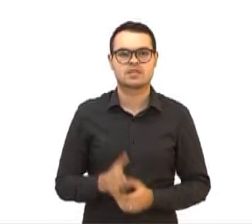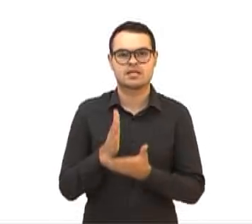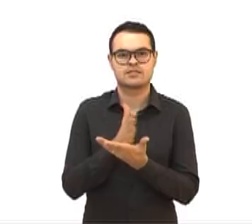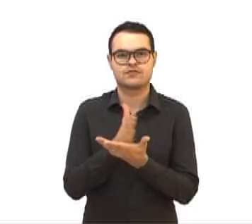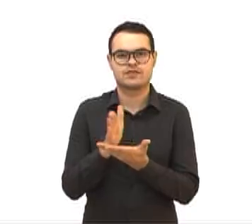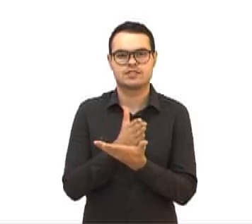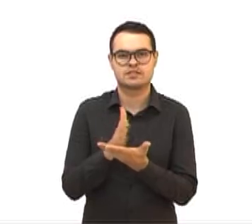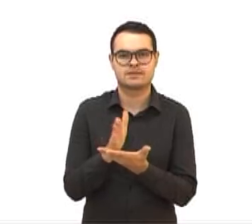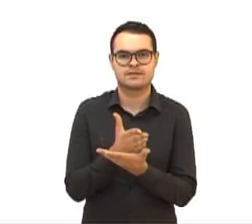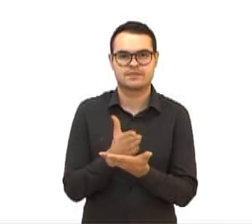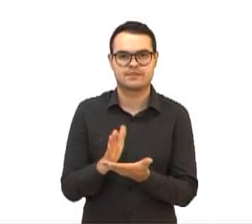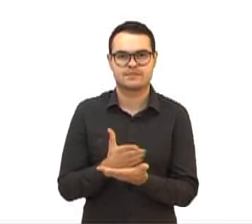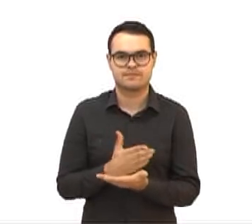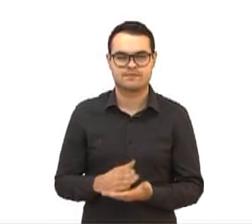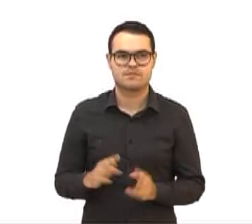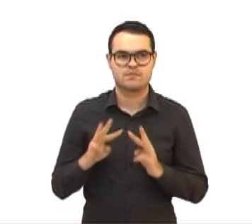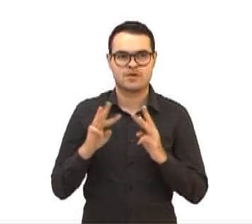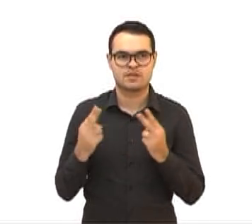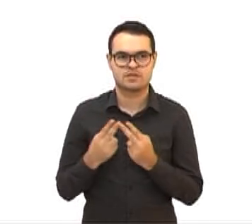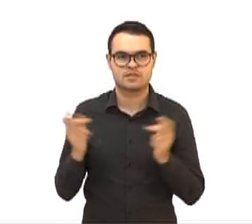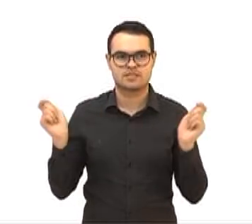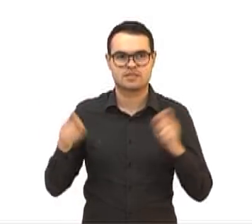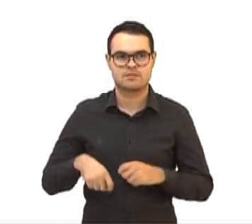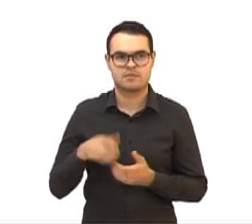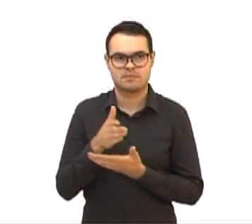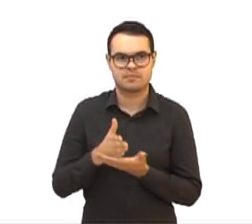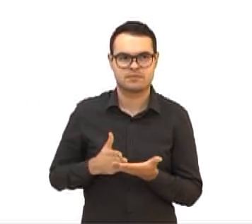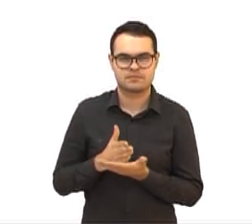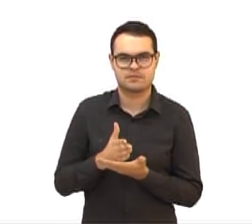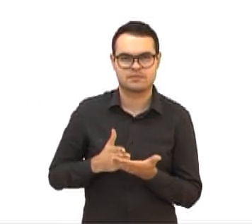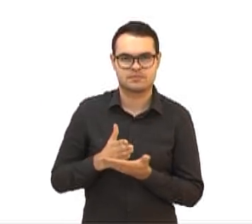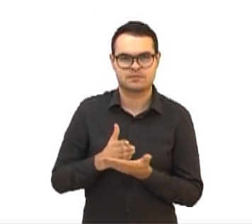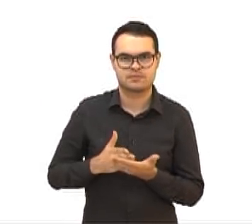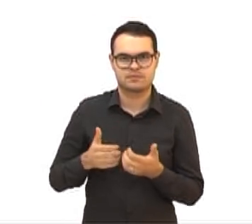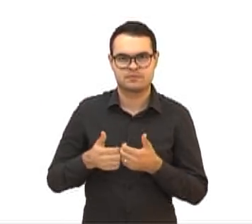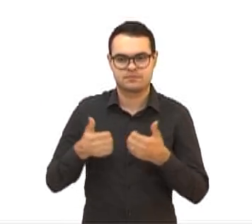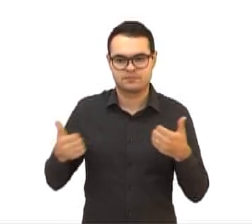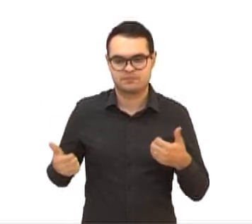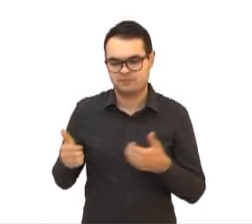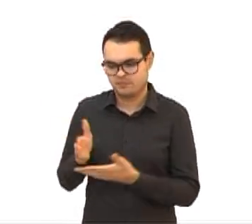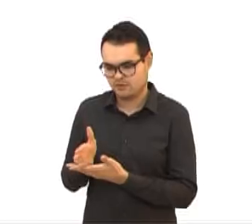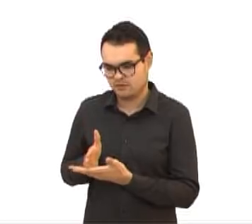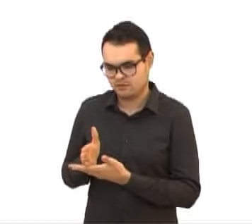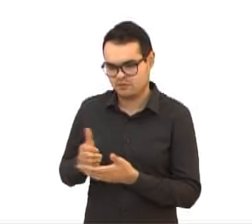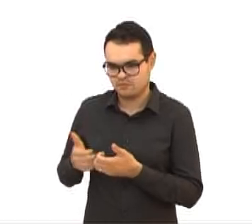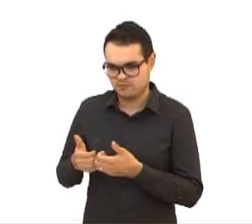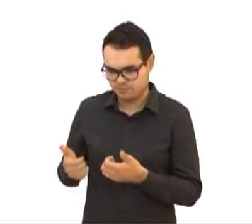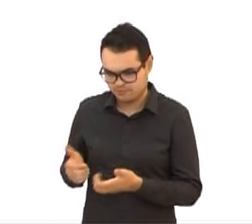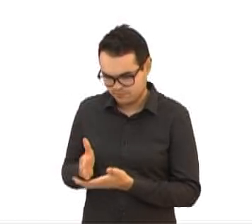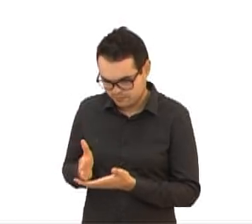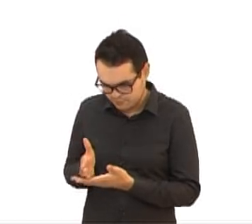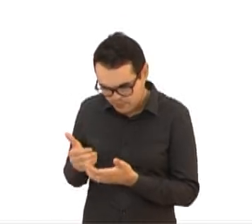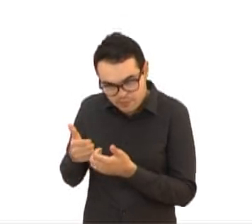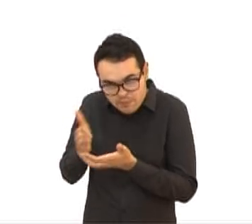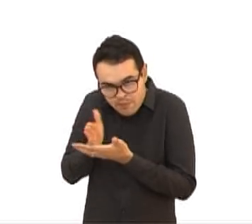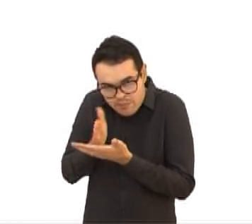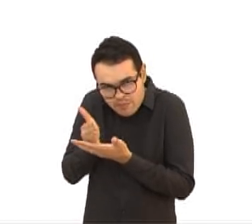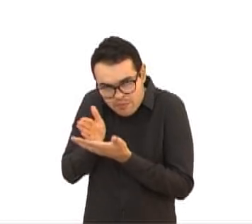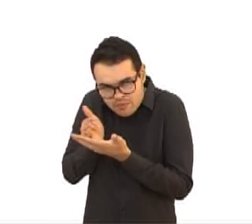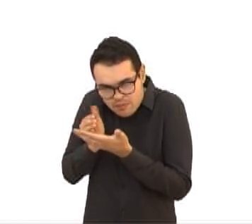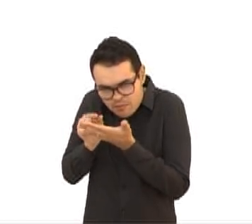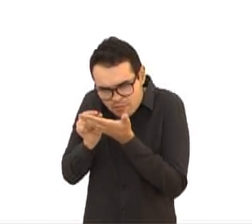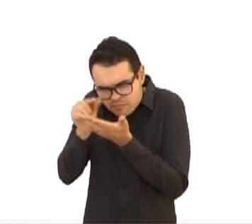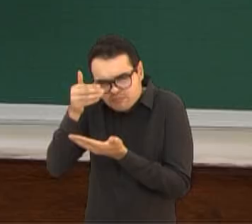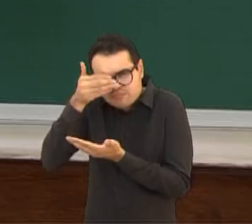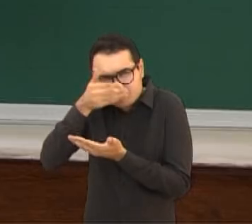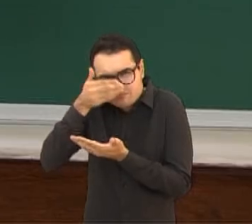Divisibilidade. A matéria pode ser dividida em partes cada vez menores. Então, a gente sabe que a gente pode dividir e porcionar a matéria em